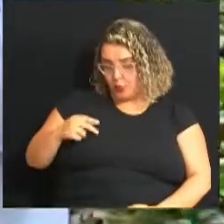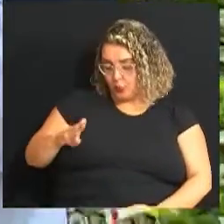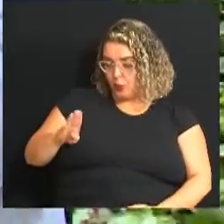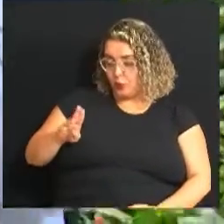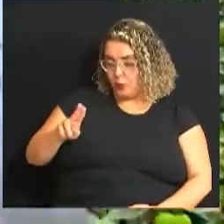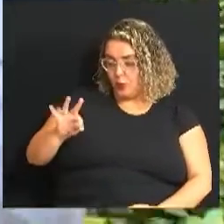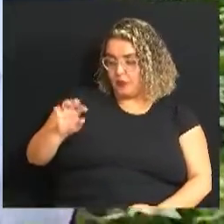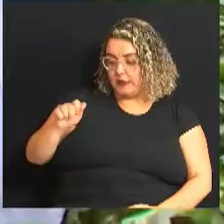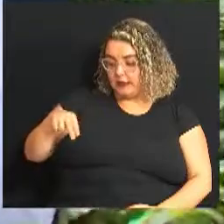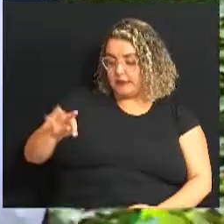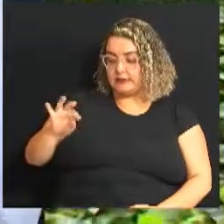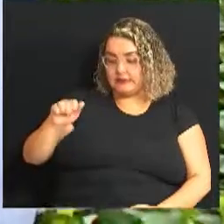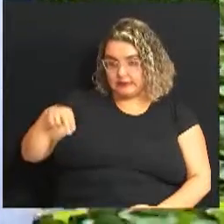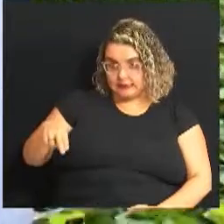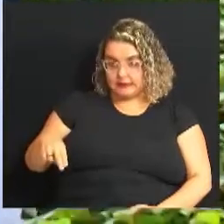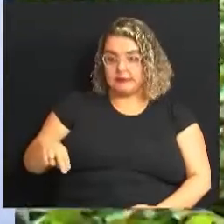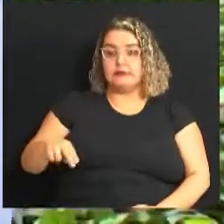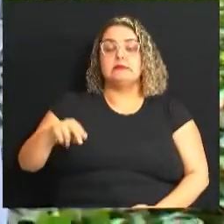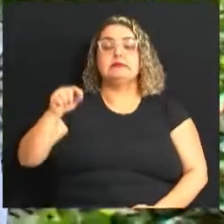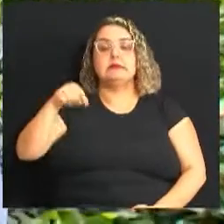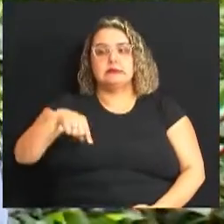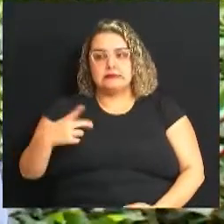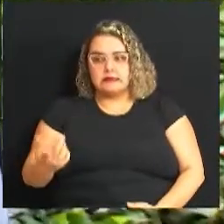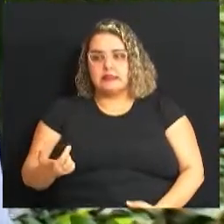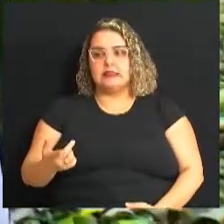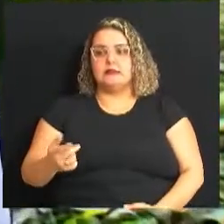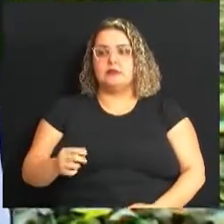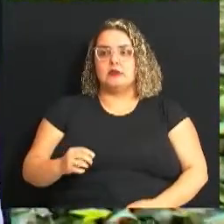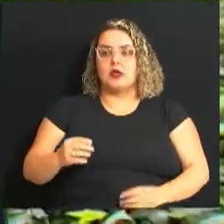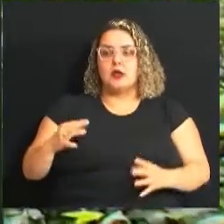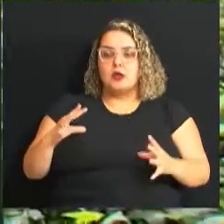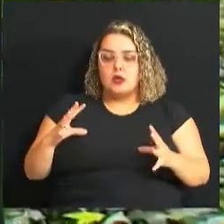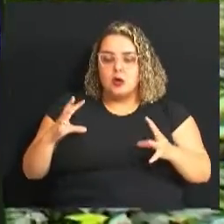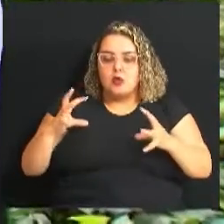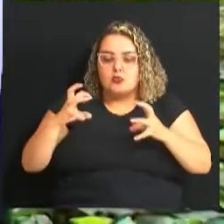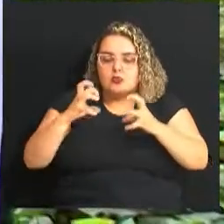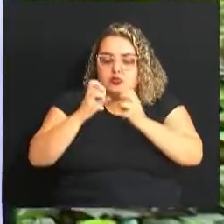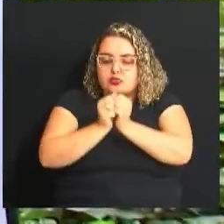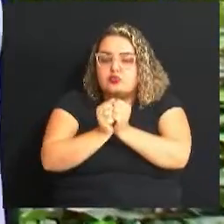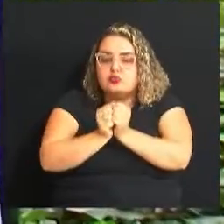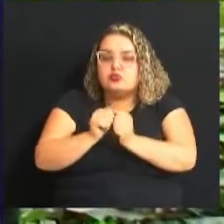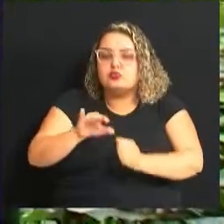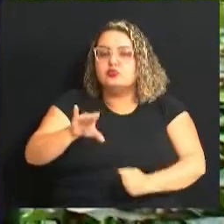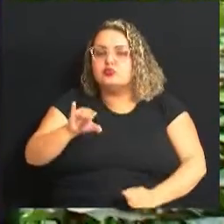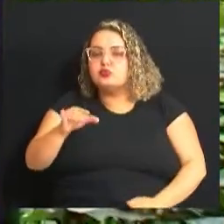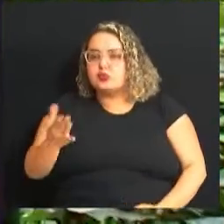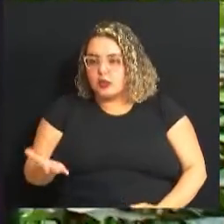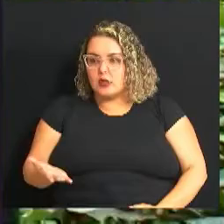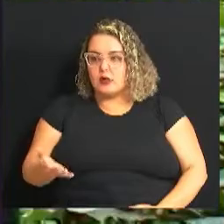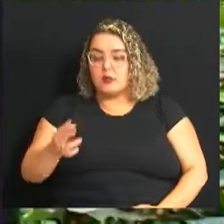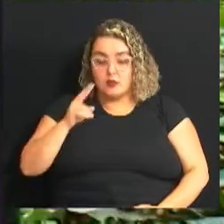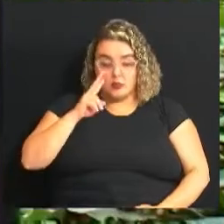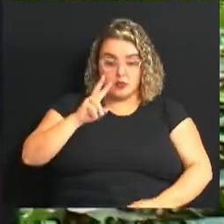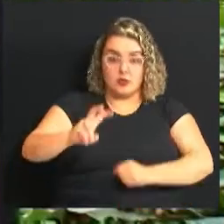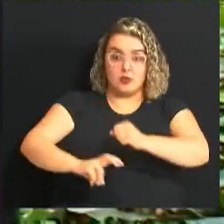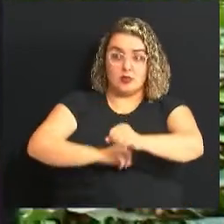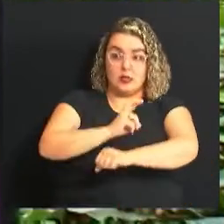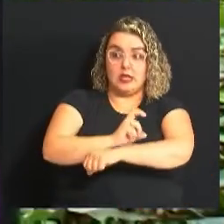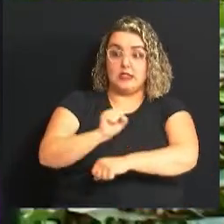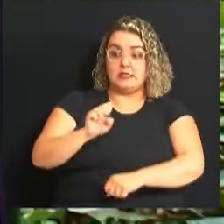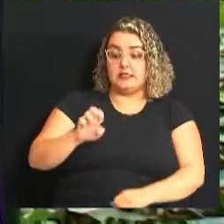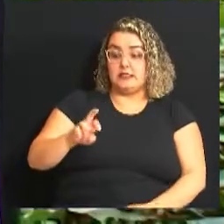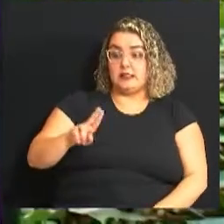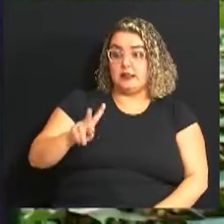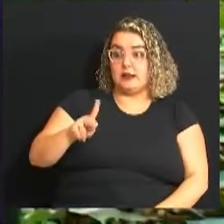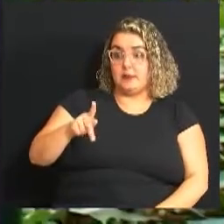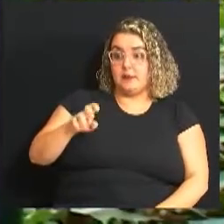importantíssimo nessa pegada da difusão científica, né? E quando a gente olha para a serpente é um mito, é um símbolo do